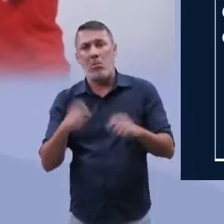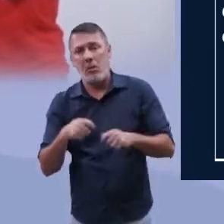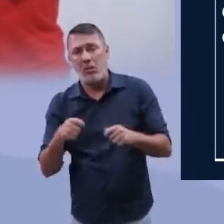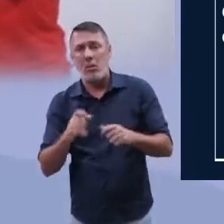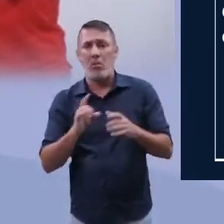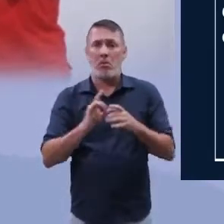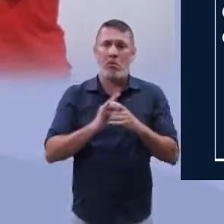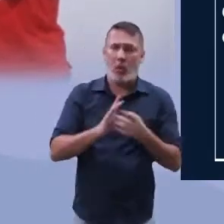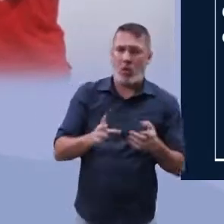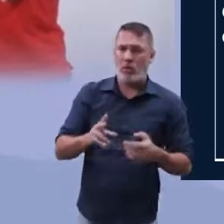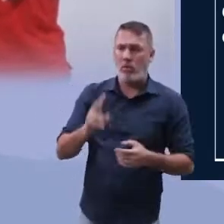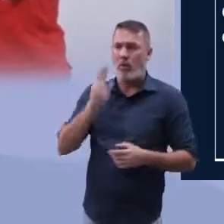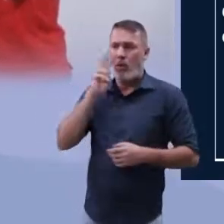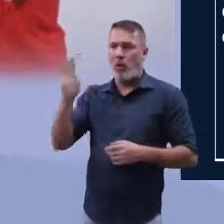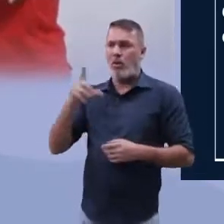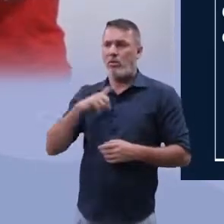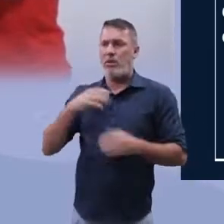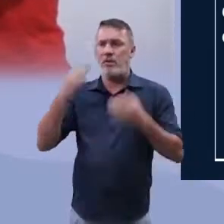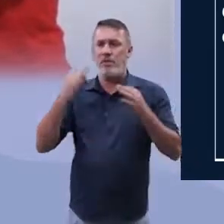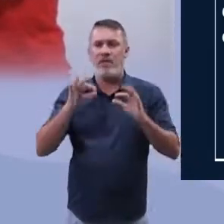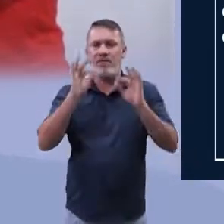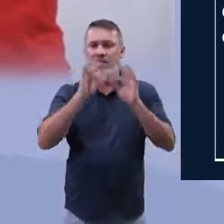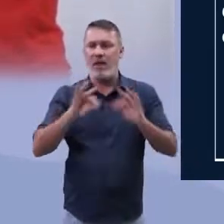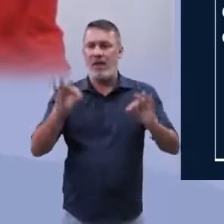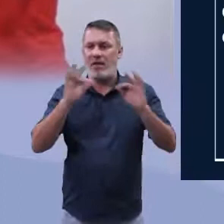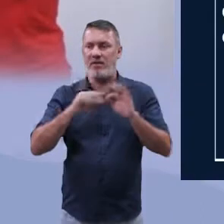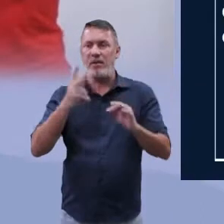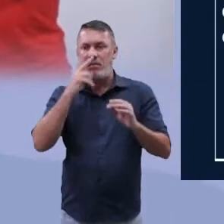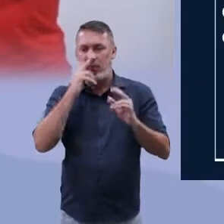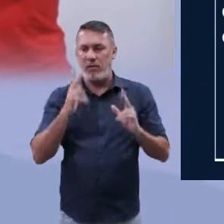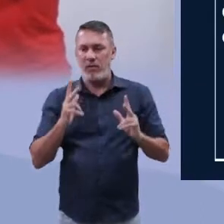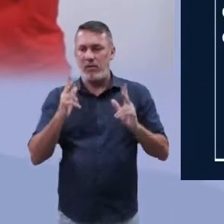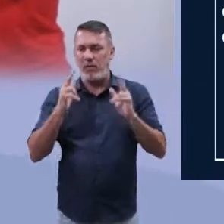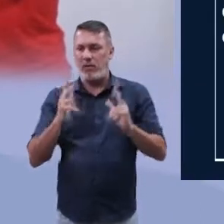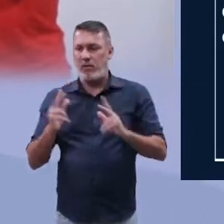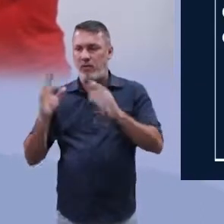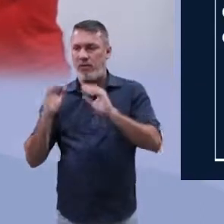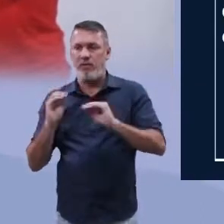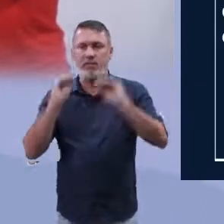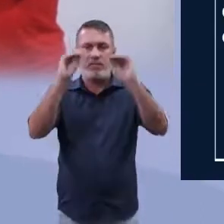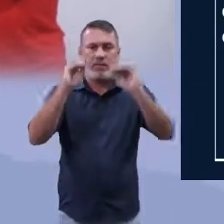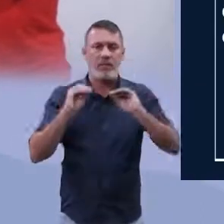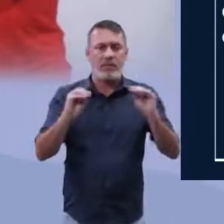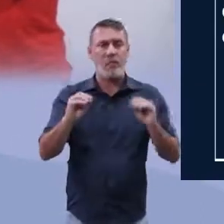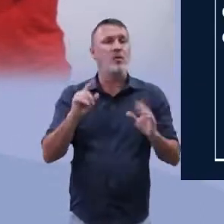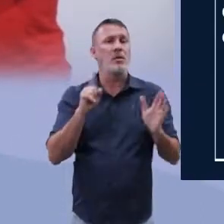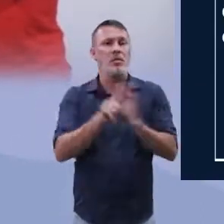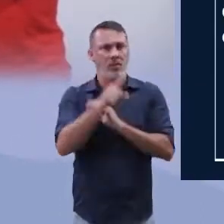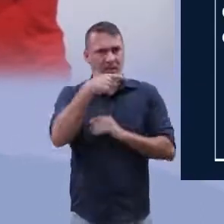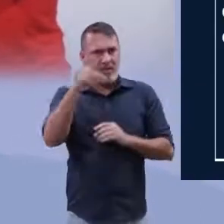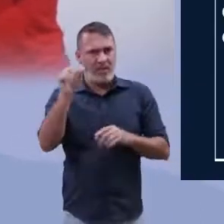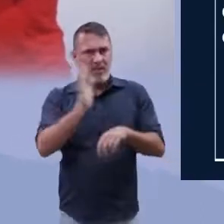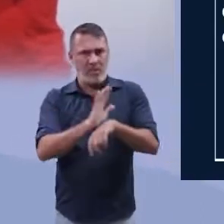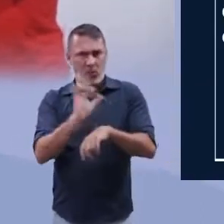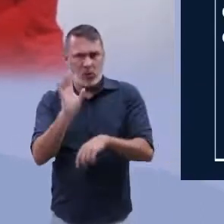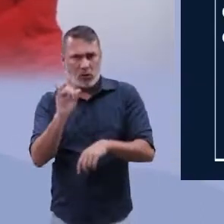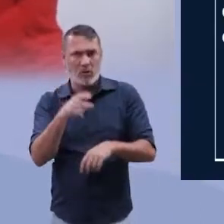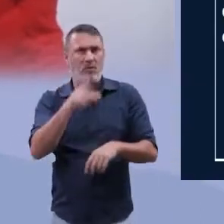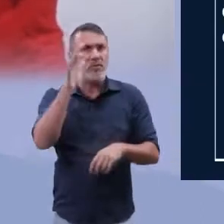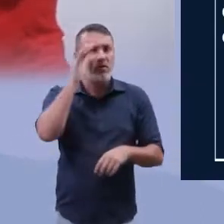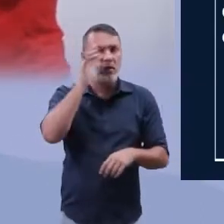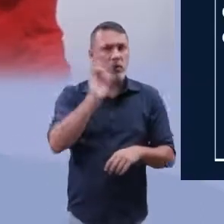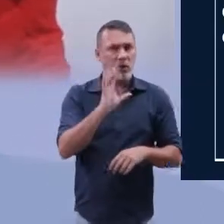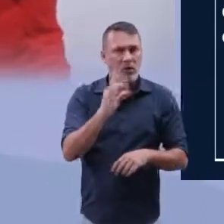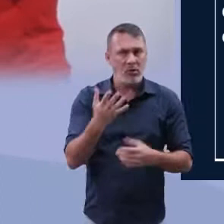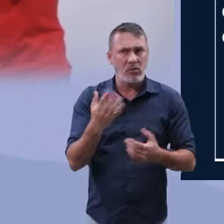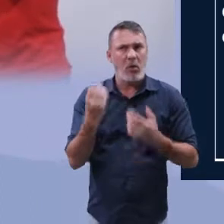possibilidade. Poderia ir. Então, olha só como é que a frase fica certinha. Are you going to the movies alone? Você vai lá para o filme, né? Você vai assistir filme sozinho, vai para